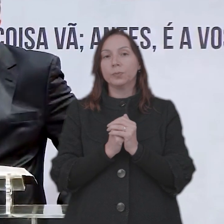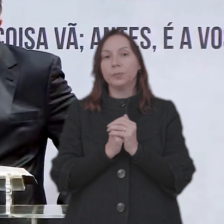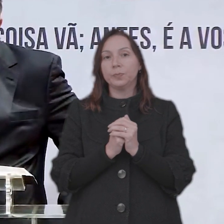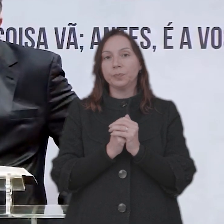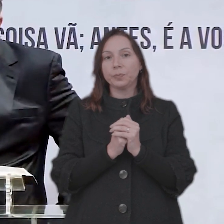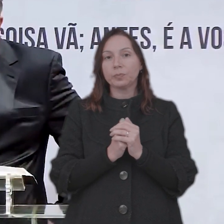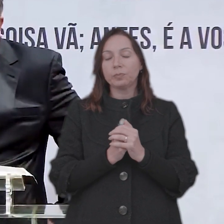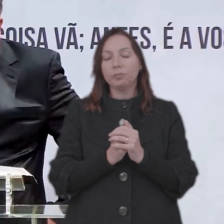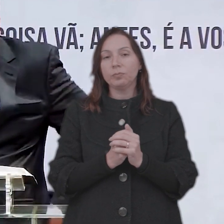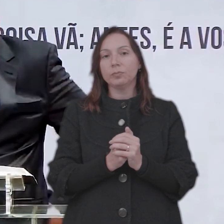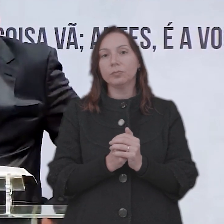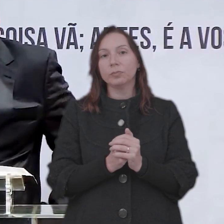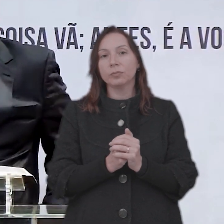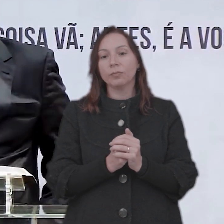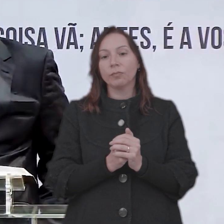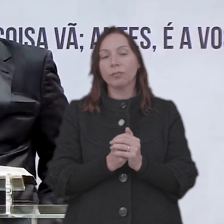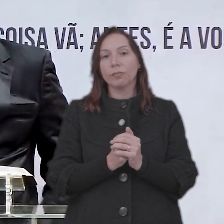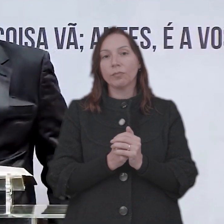24.